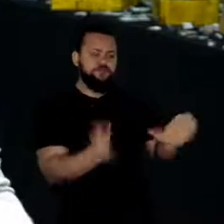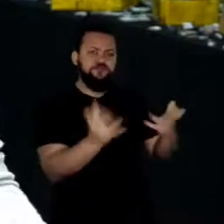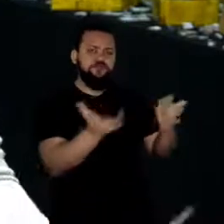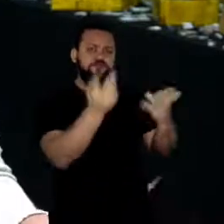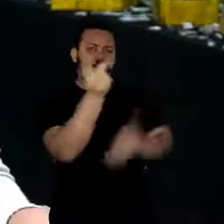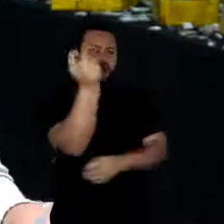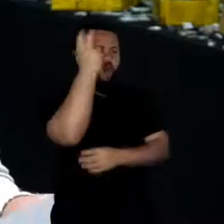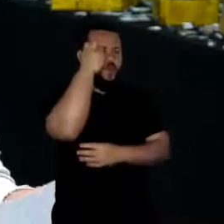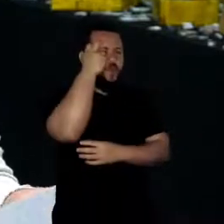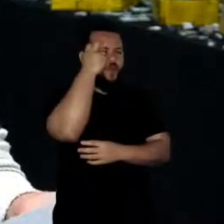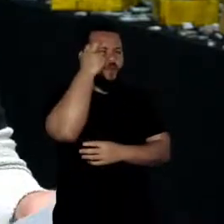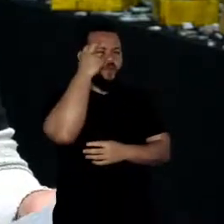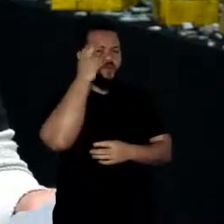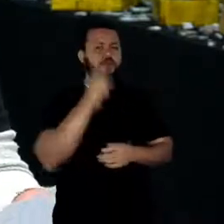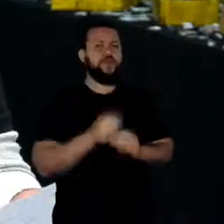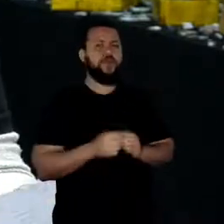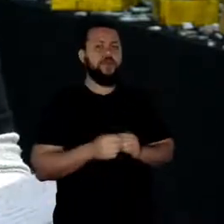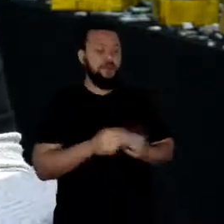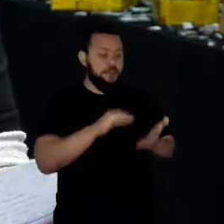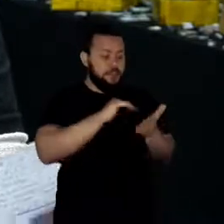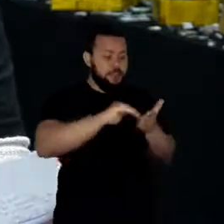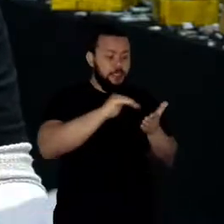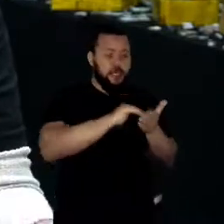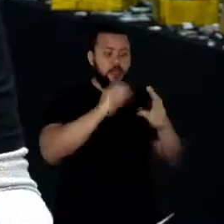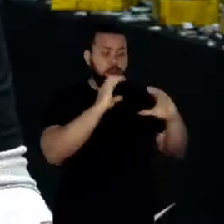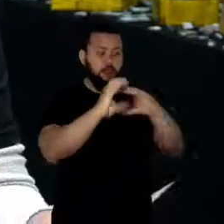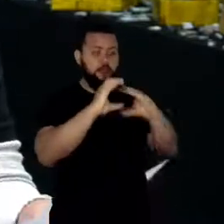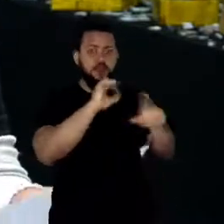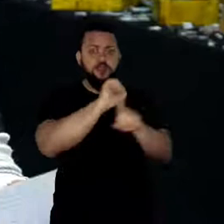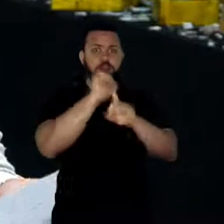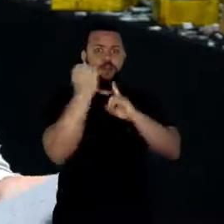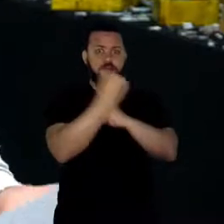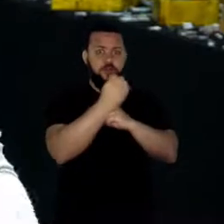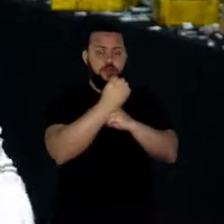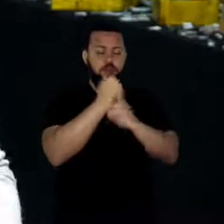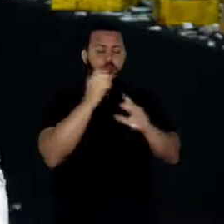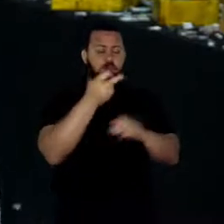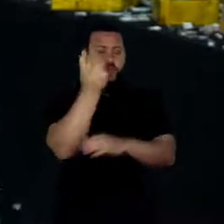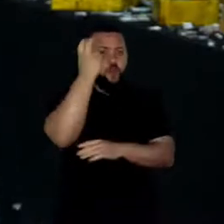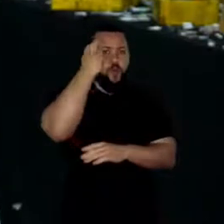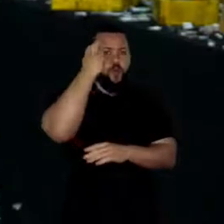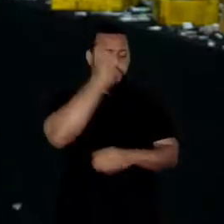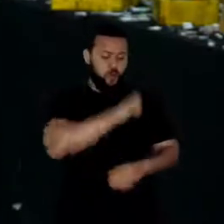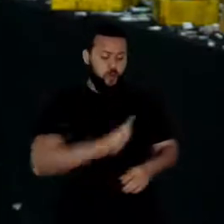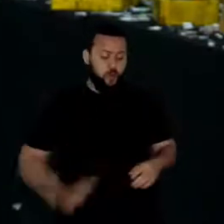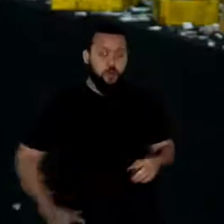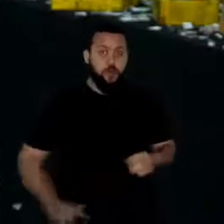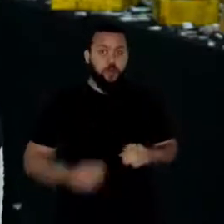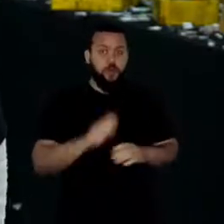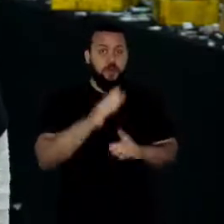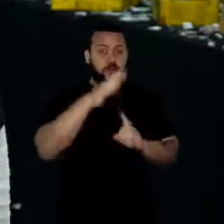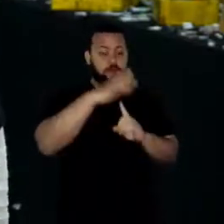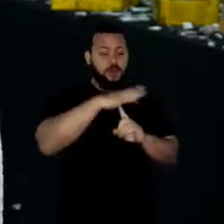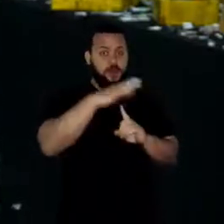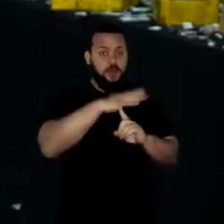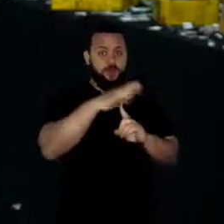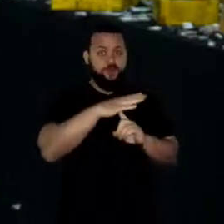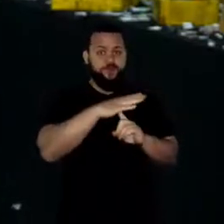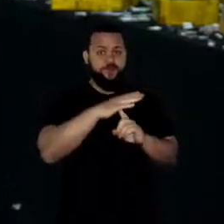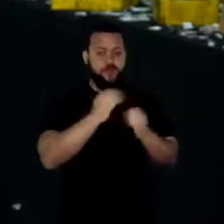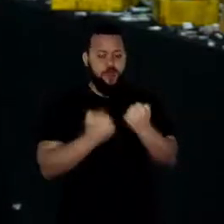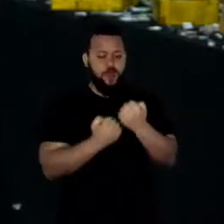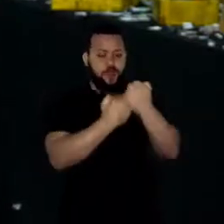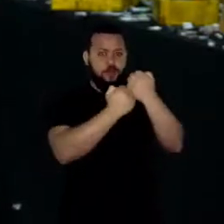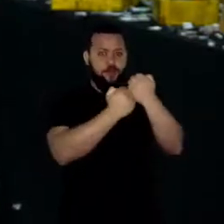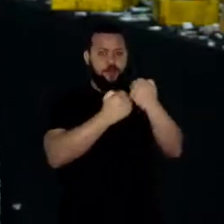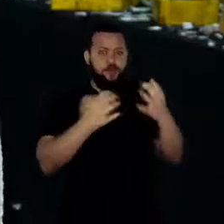Cultura, Profice, Secretaria da Comunicação Social e Cultura, Governo do Estado do Paraná. Apoio